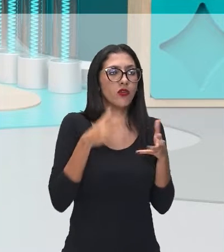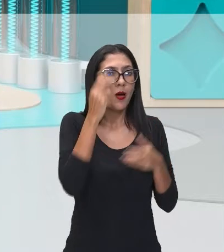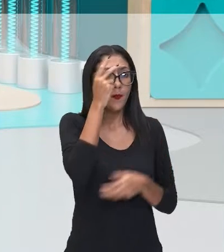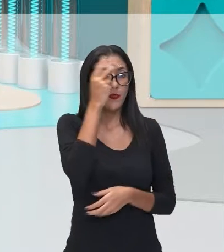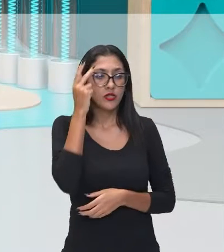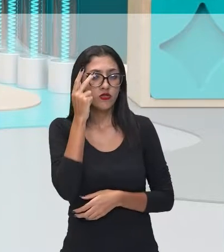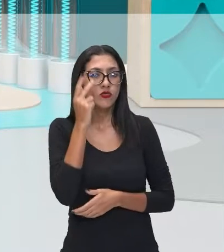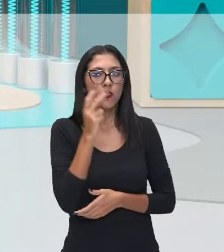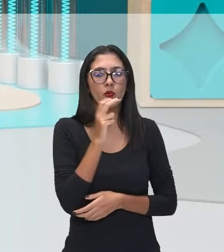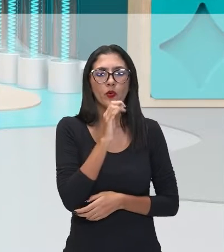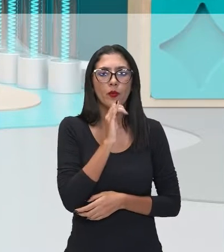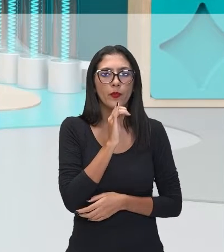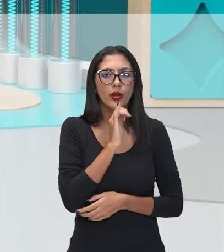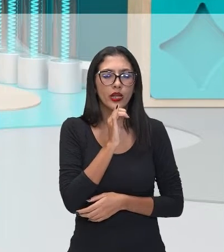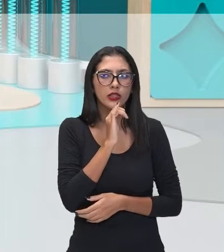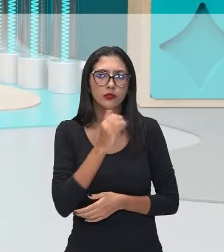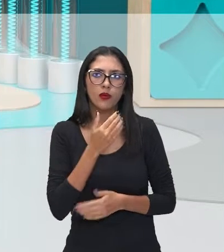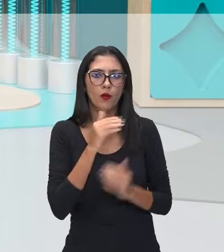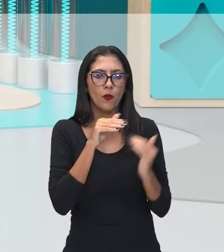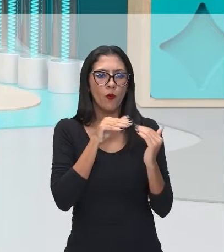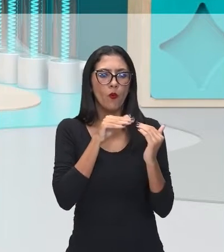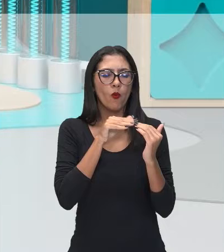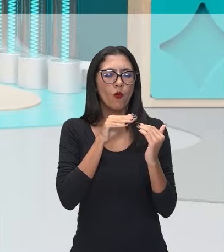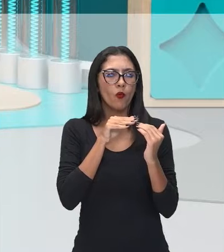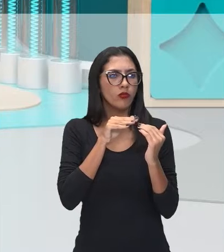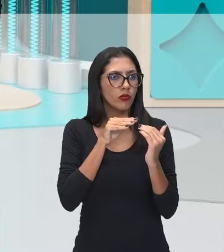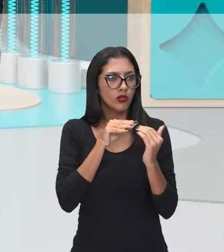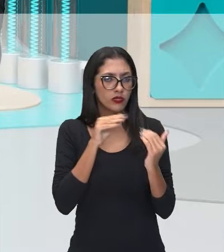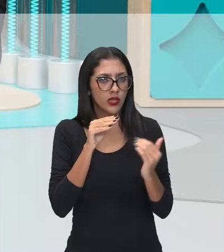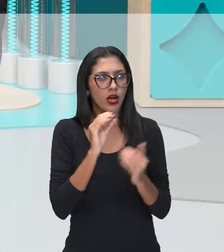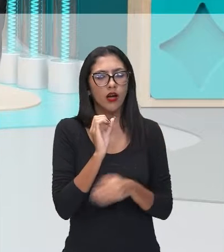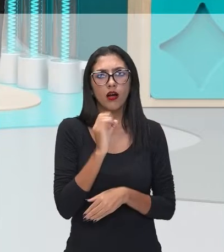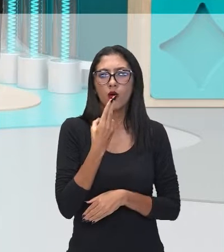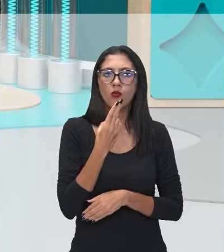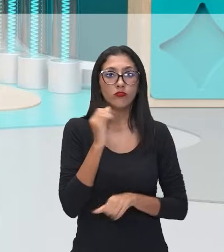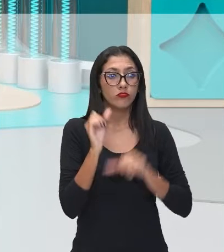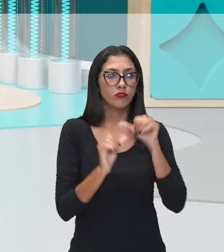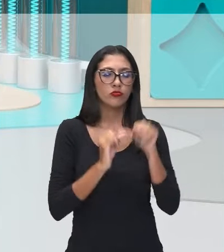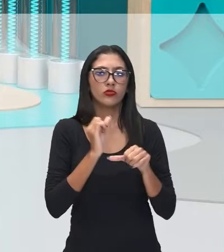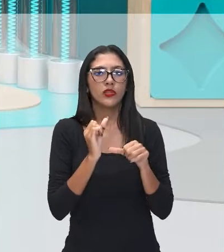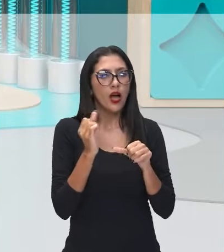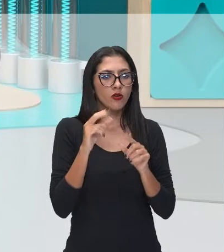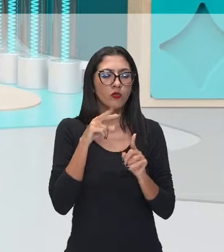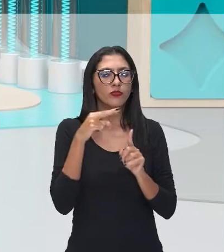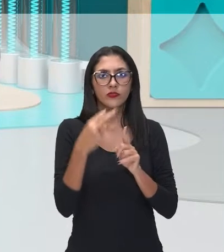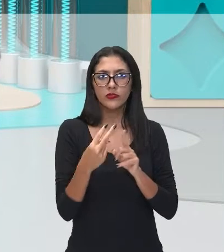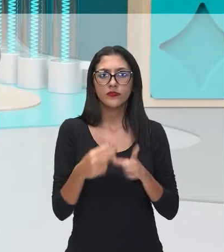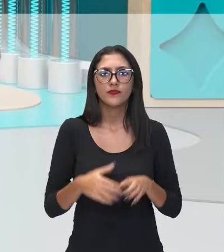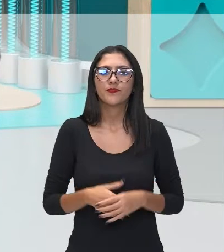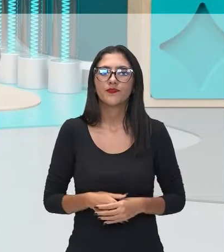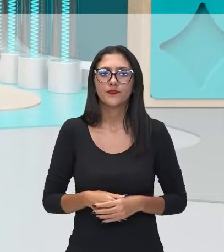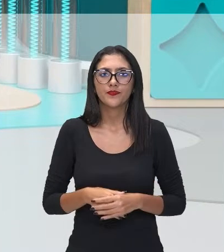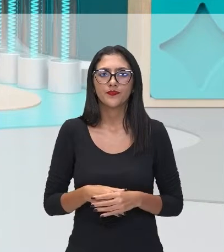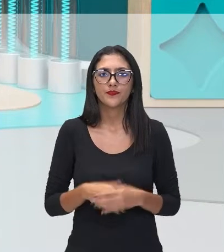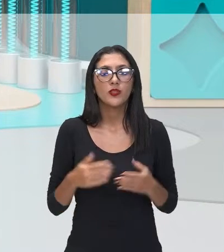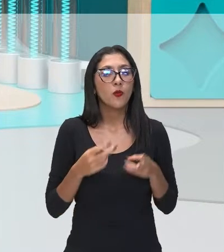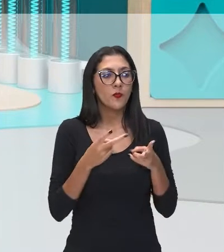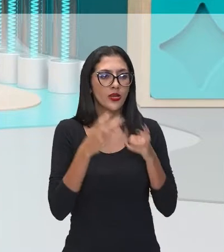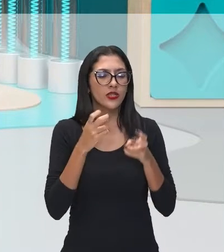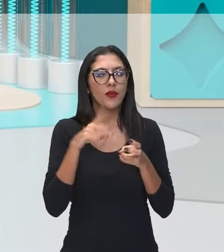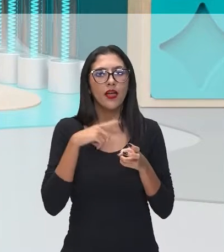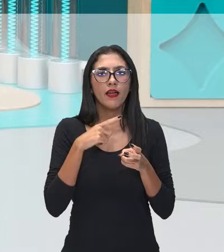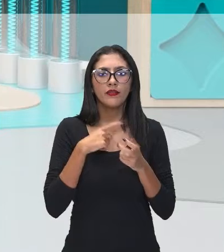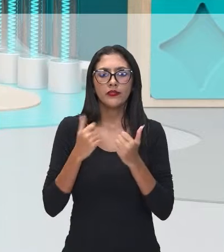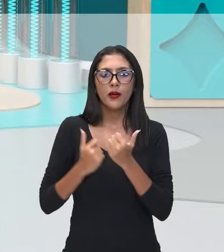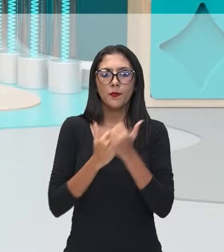de determinado modo ou mudar de ponto de vista. Ok? Então perceba que o argumento é exatamente isso, aquilo